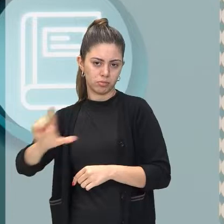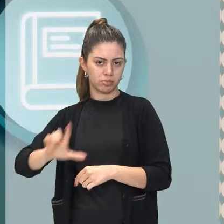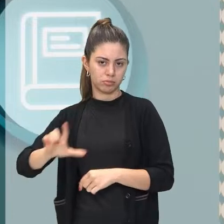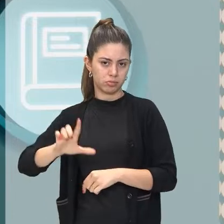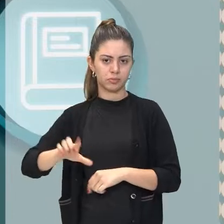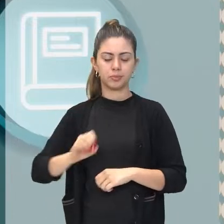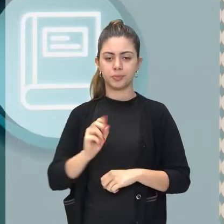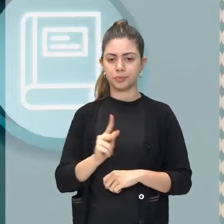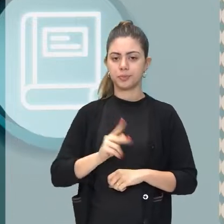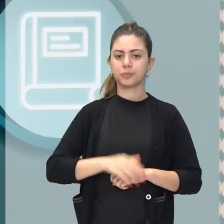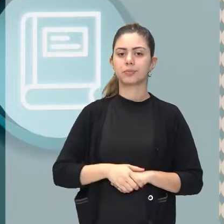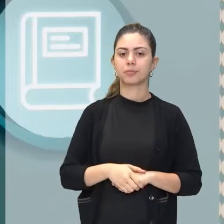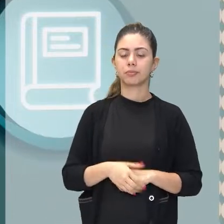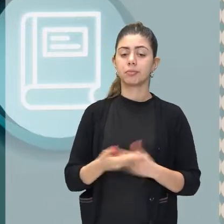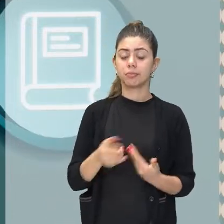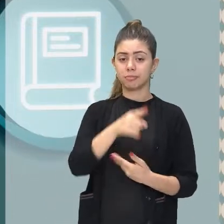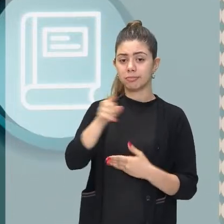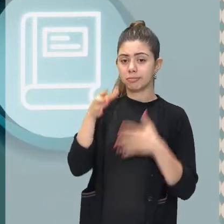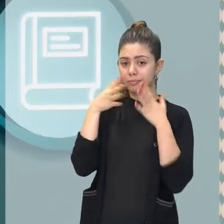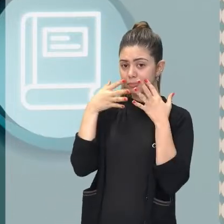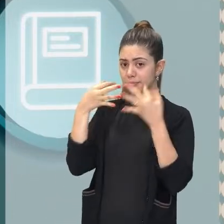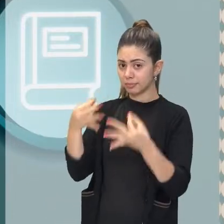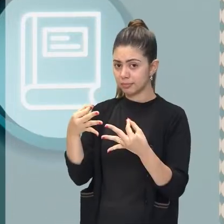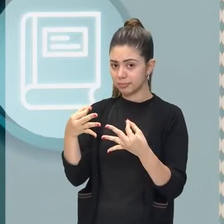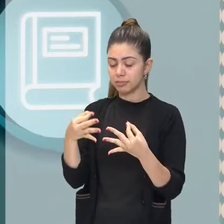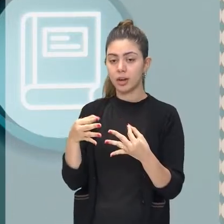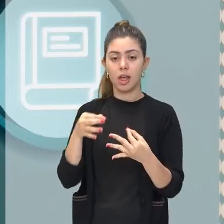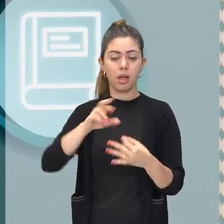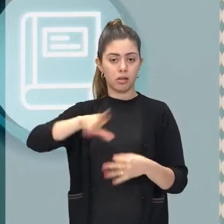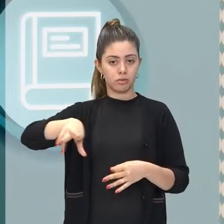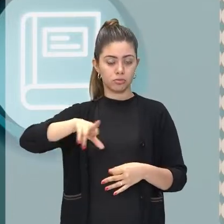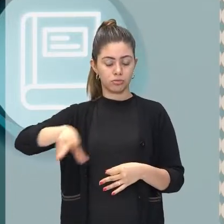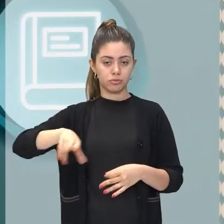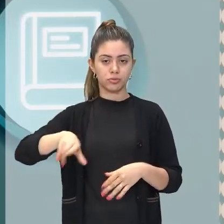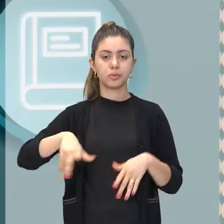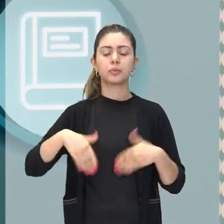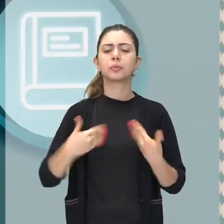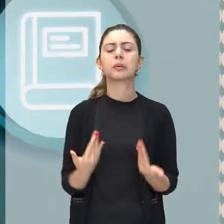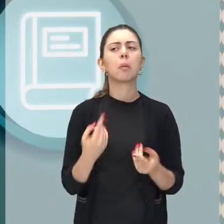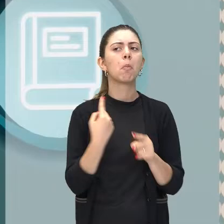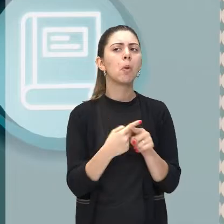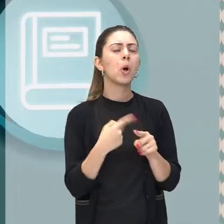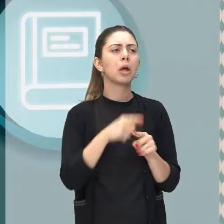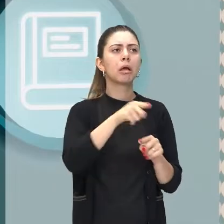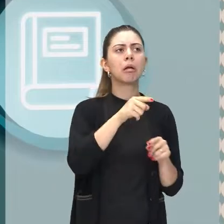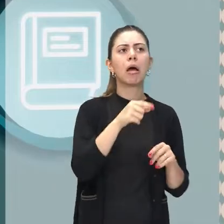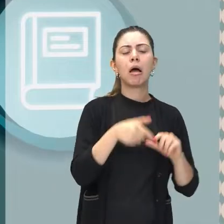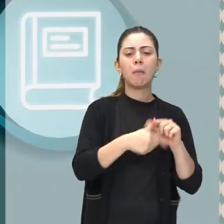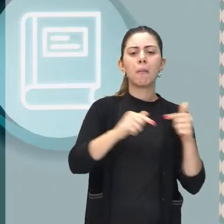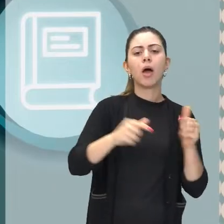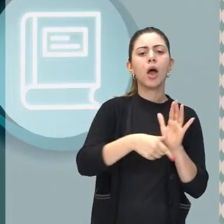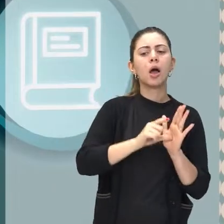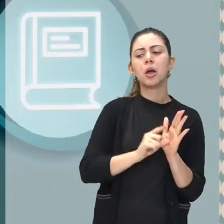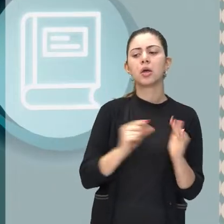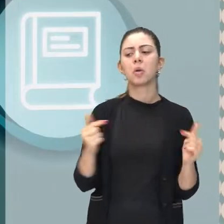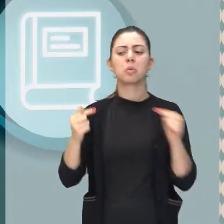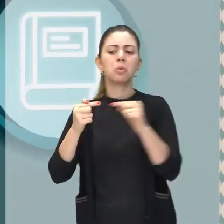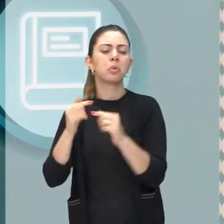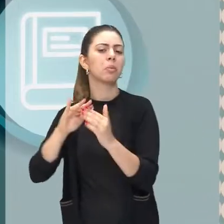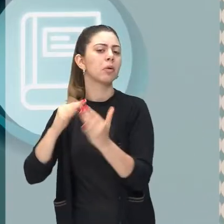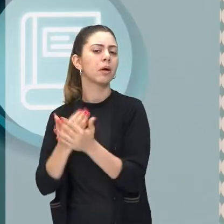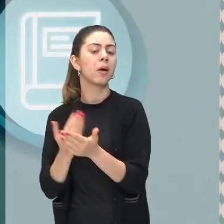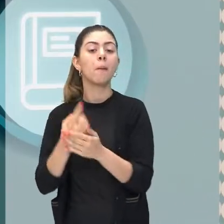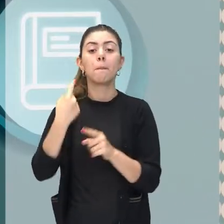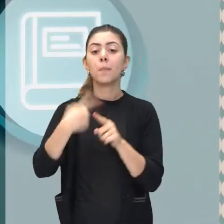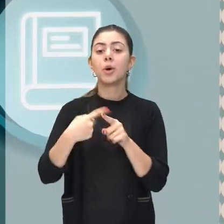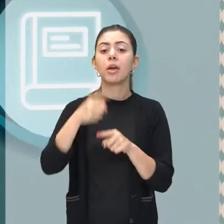escola literária. Presta atenção nessa informação, ele não é. Por que o pré-modernismo não é? Porque ele é um projeto, ele é um